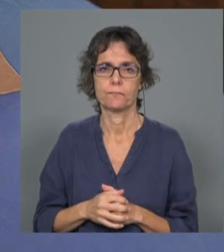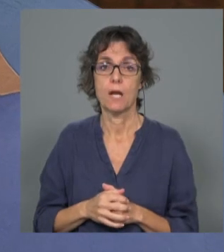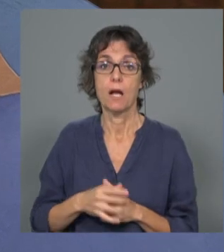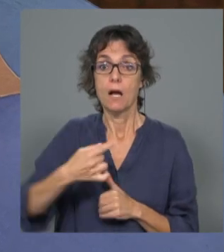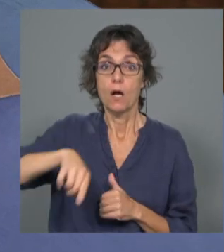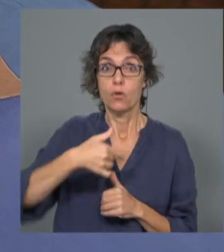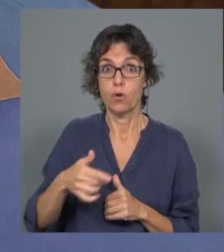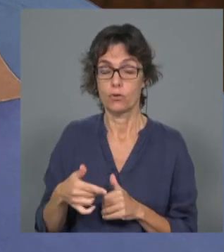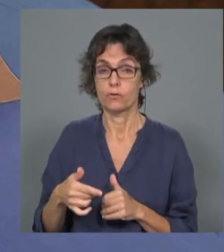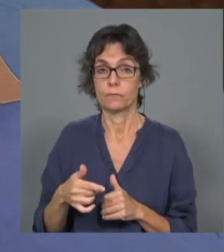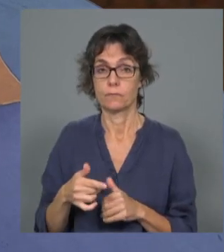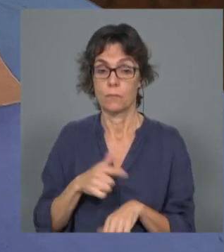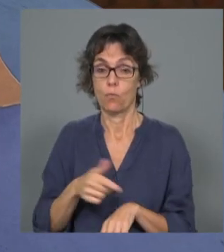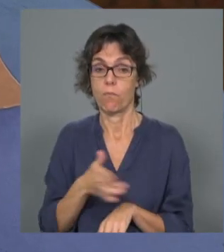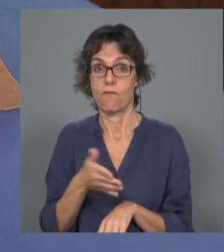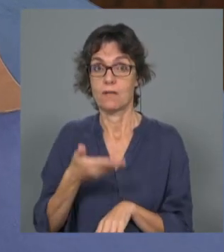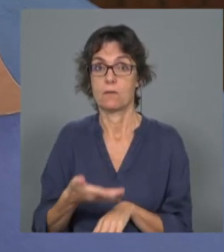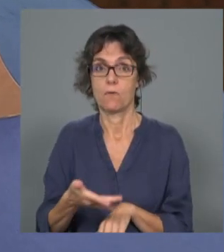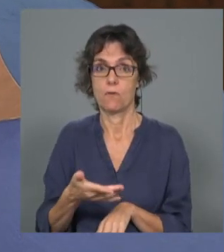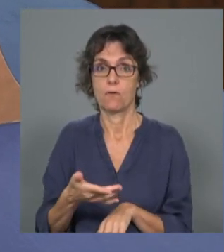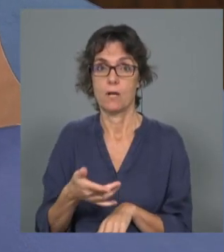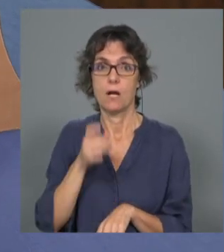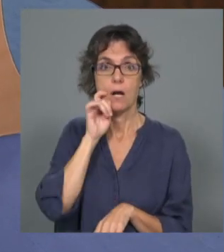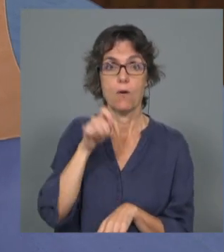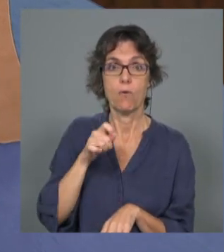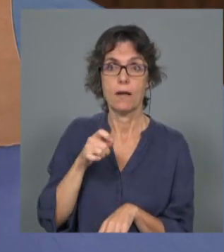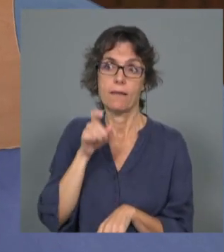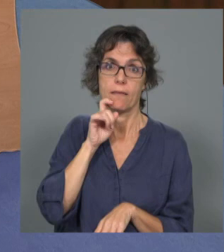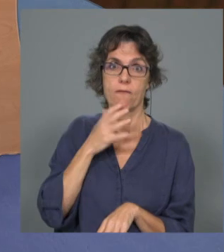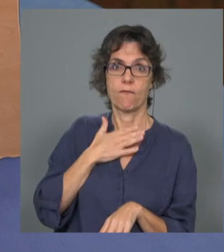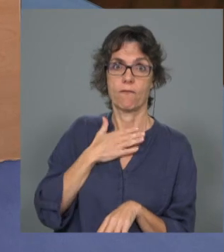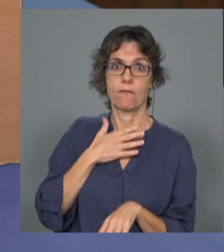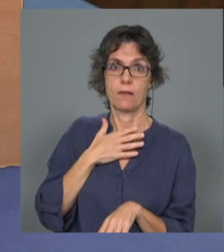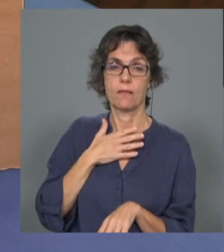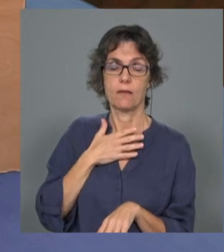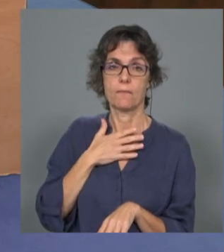na contraofensiva ucraniana, quer no sul,